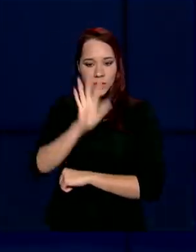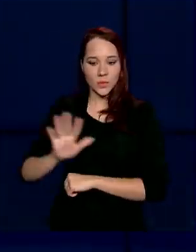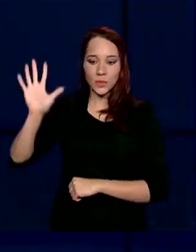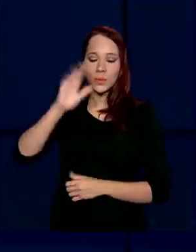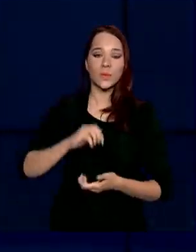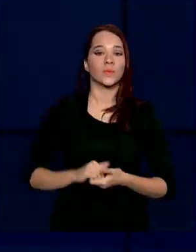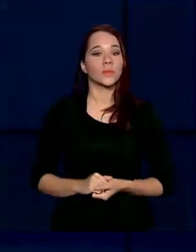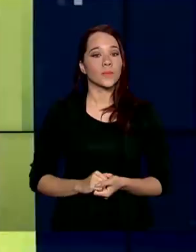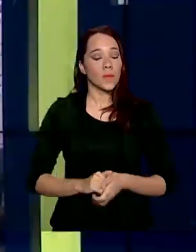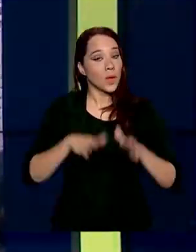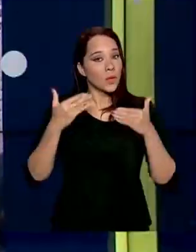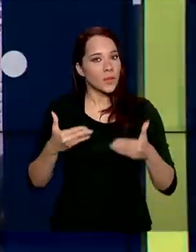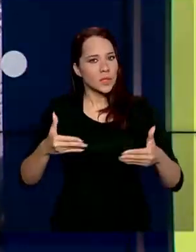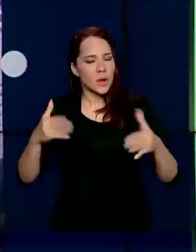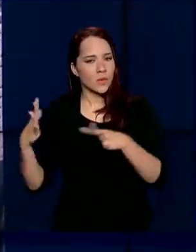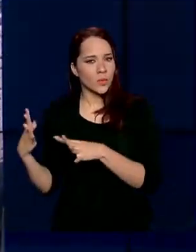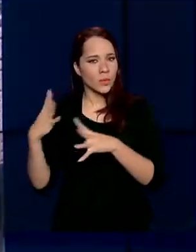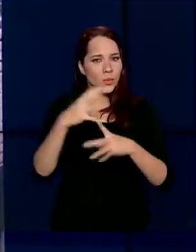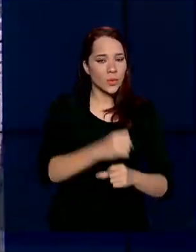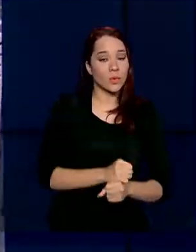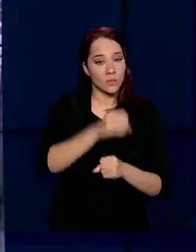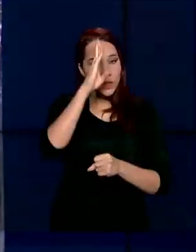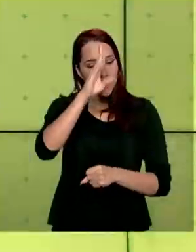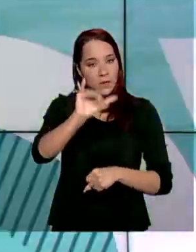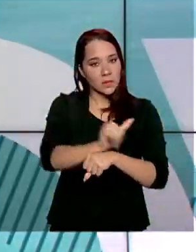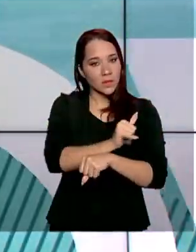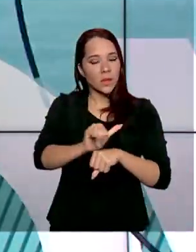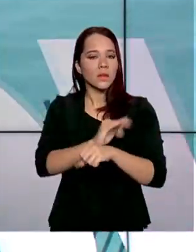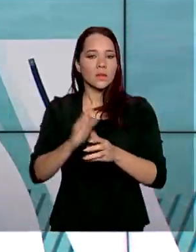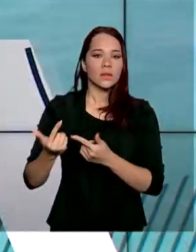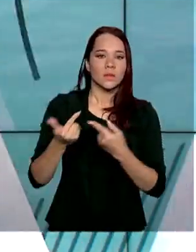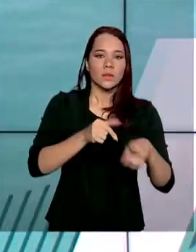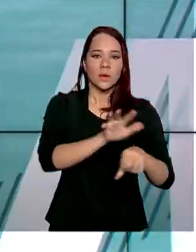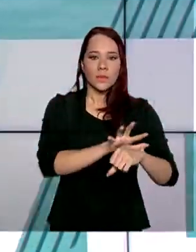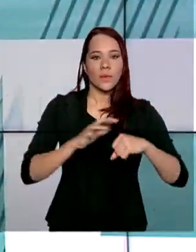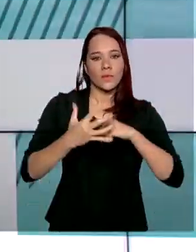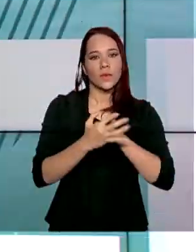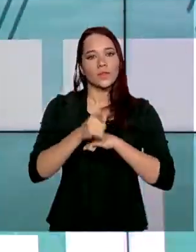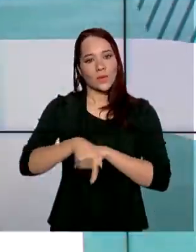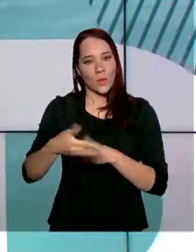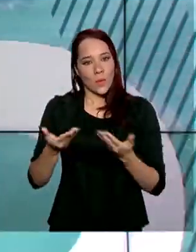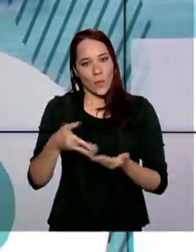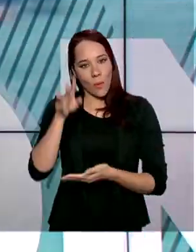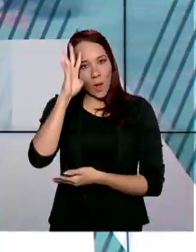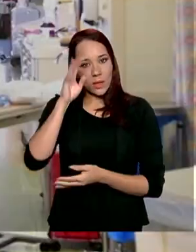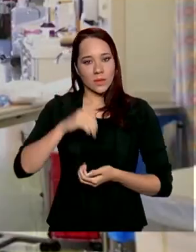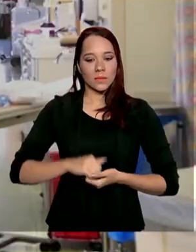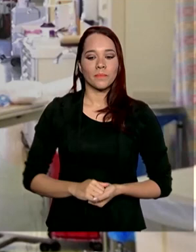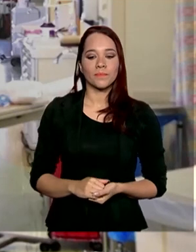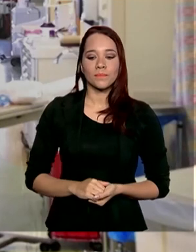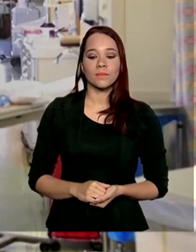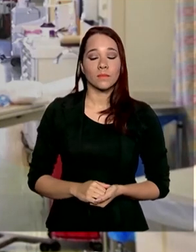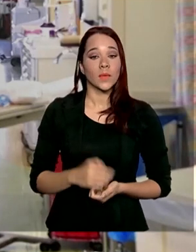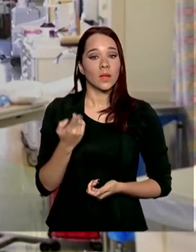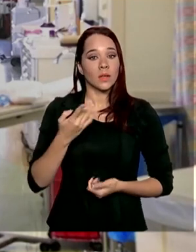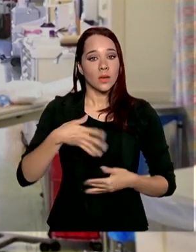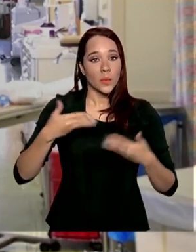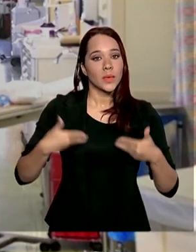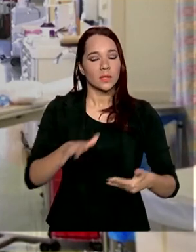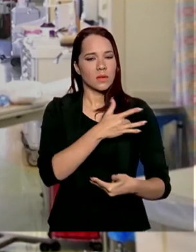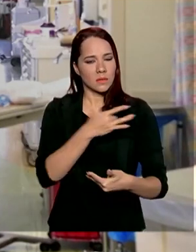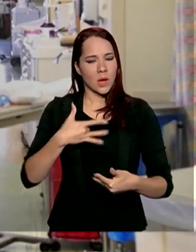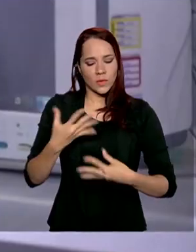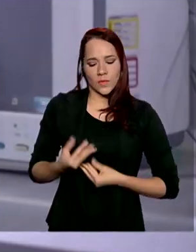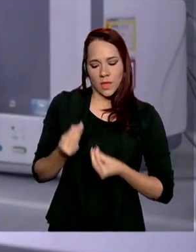E o Ministério fez um balanço das principais ações de enfrentamento à pandemia nesta quarta-feira. Segundo o Ministério da Saúde,